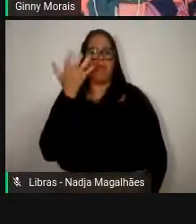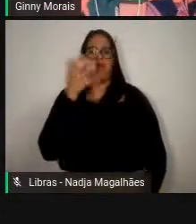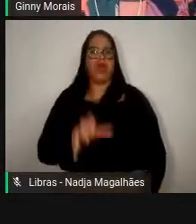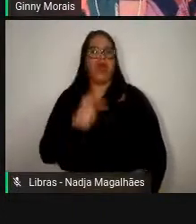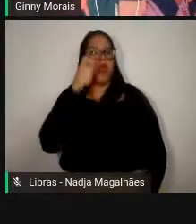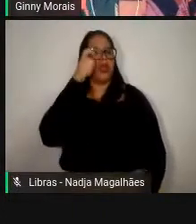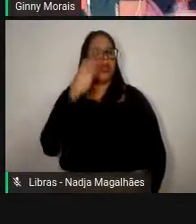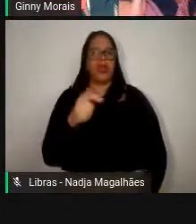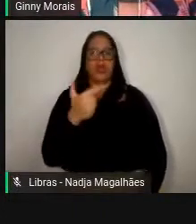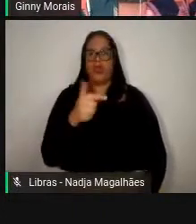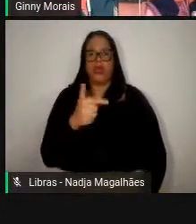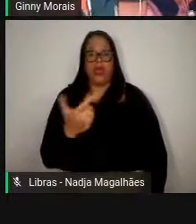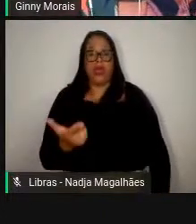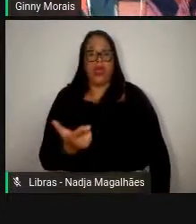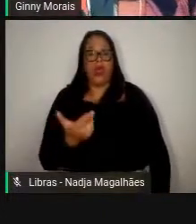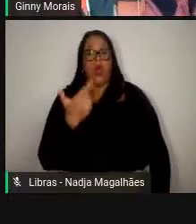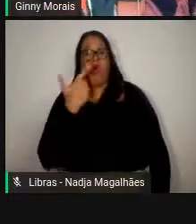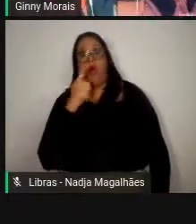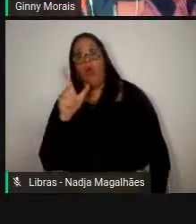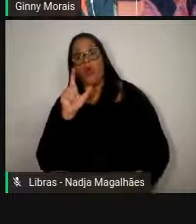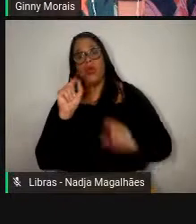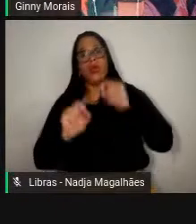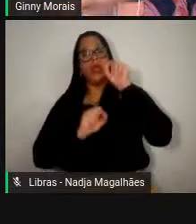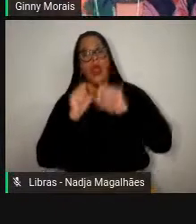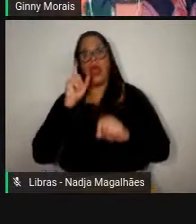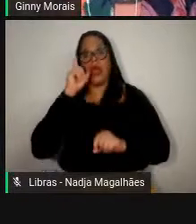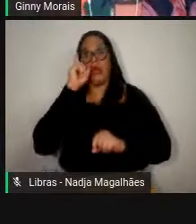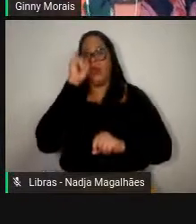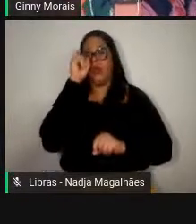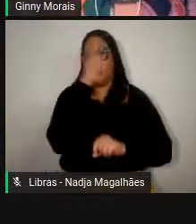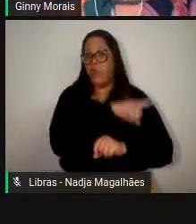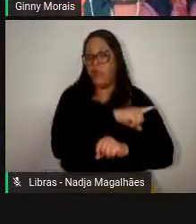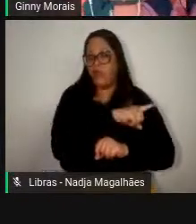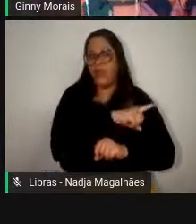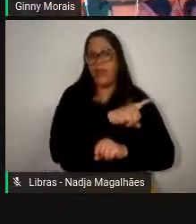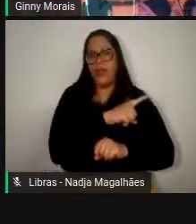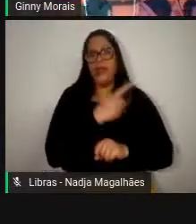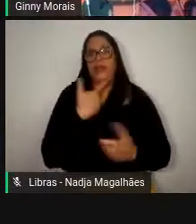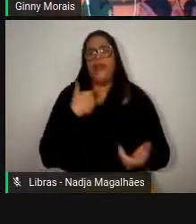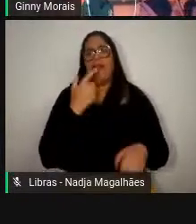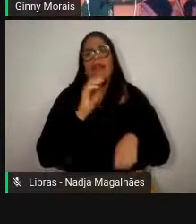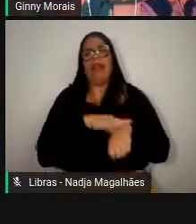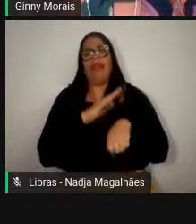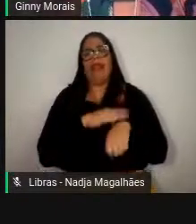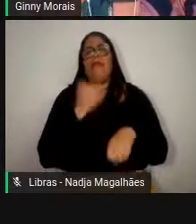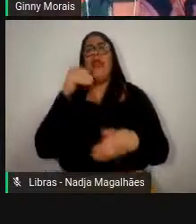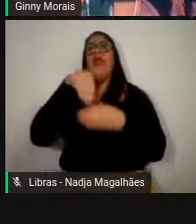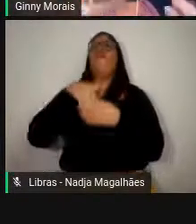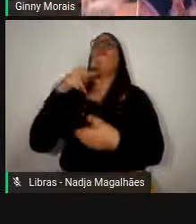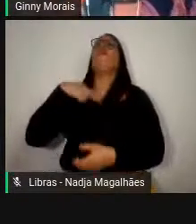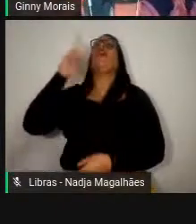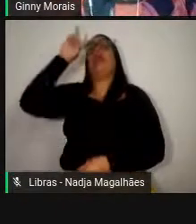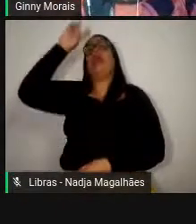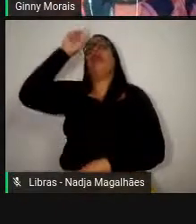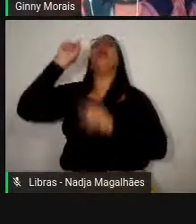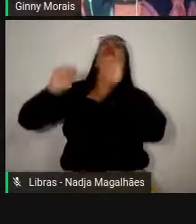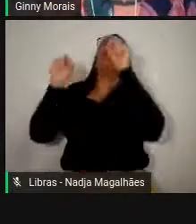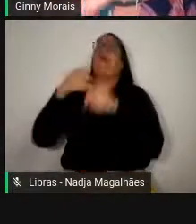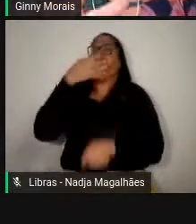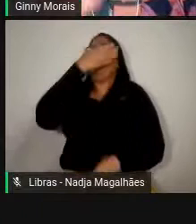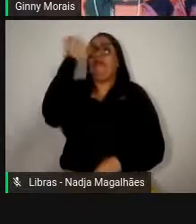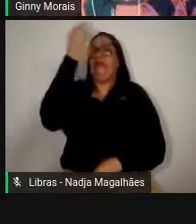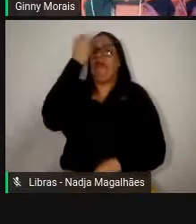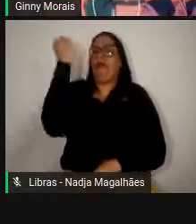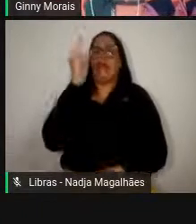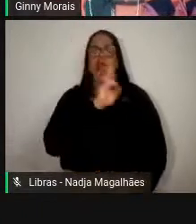às vezes, e outra, é muito difícil, a pessoa às vezes não lembra nem quem votou na última eleição, né, e é muito difícil você saber